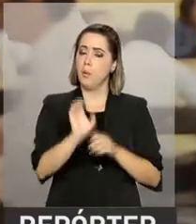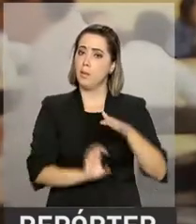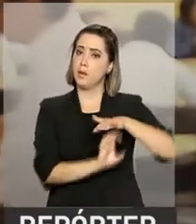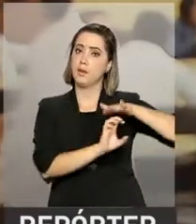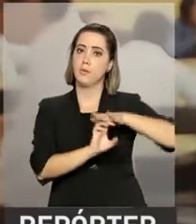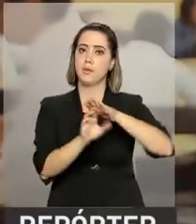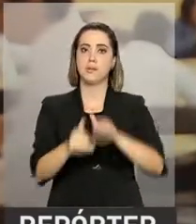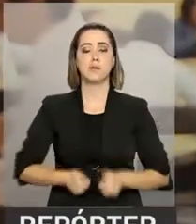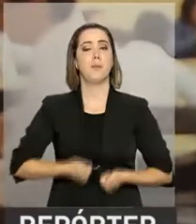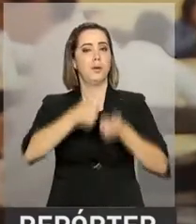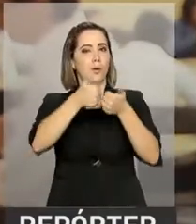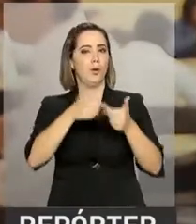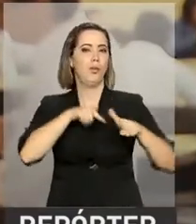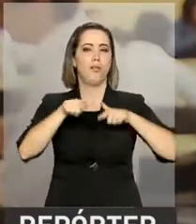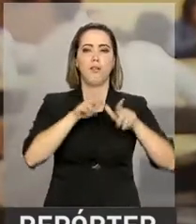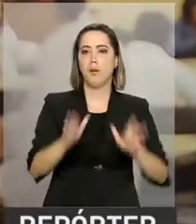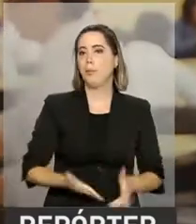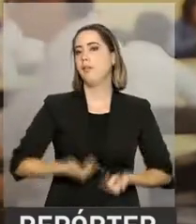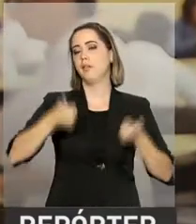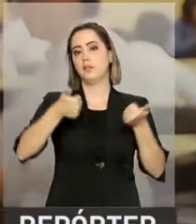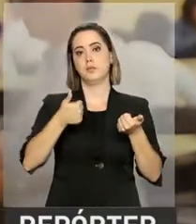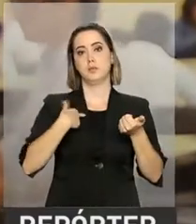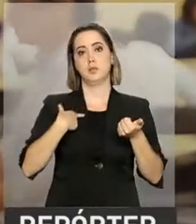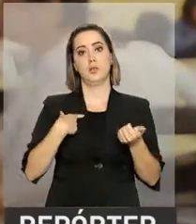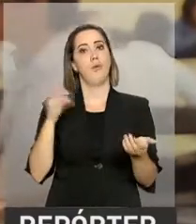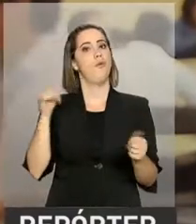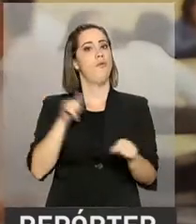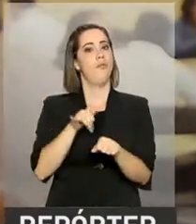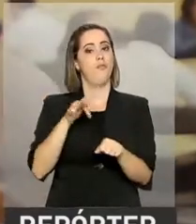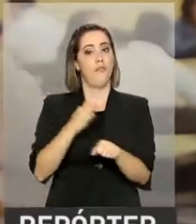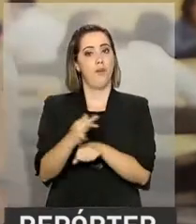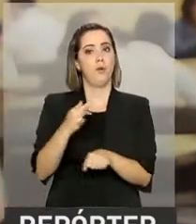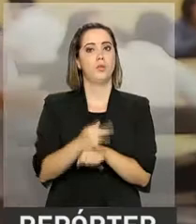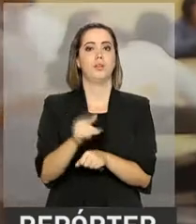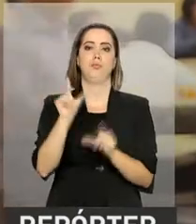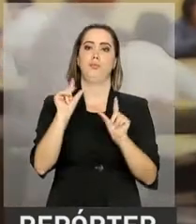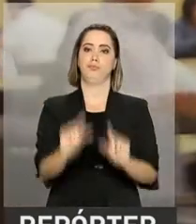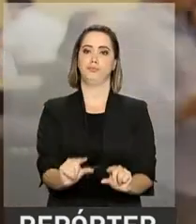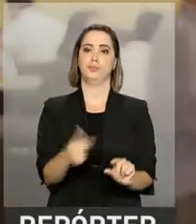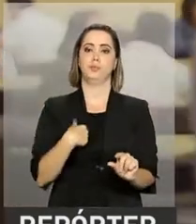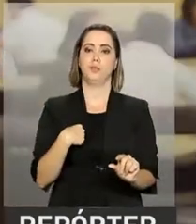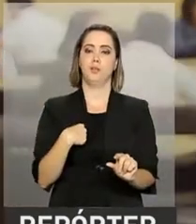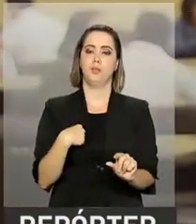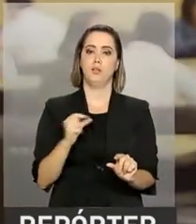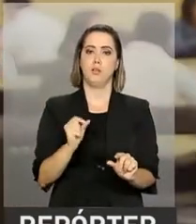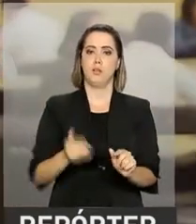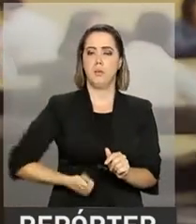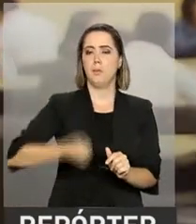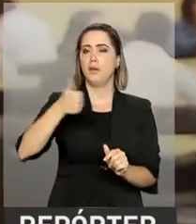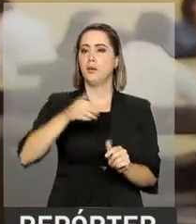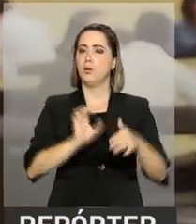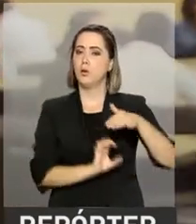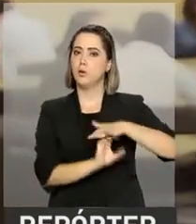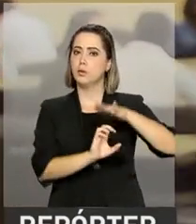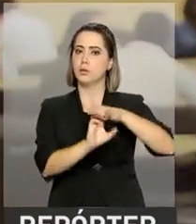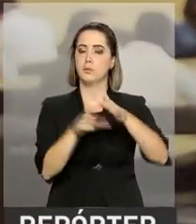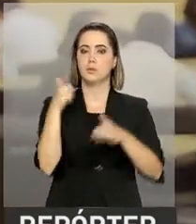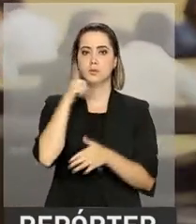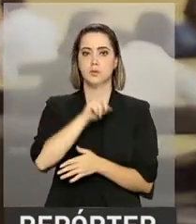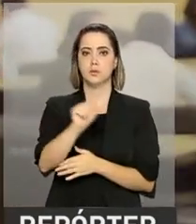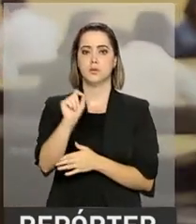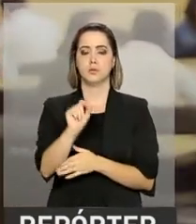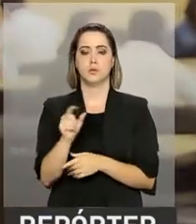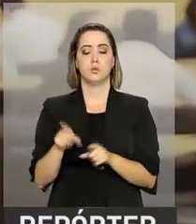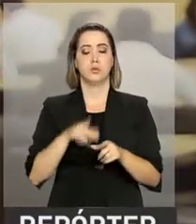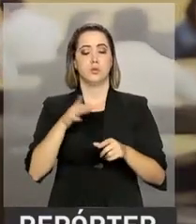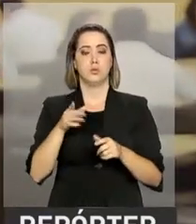ficando mais produtivo em suas ações, ausenta menos do trabalho, e isso faz com que a empresa tenha mais ganhos e redução nos seus custos com a